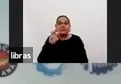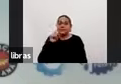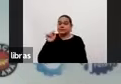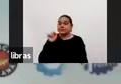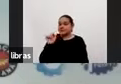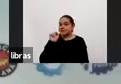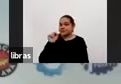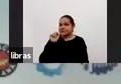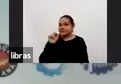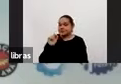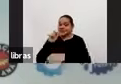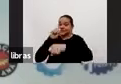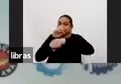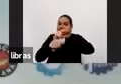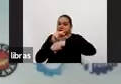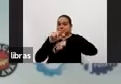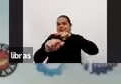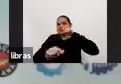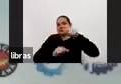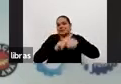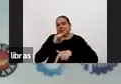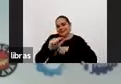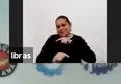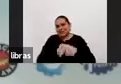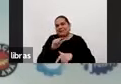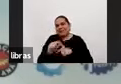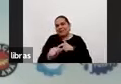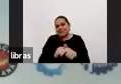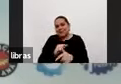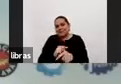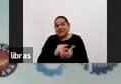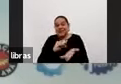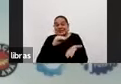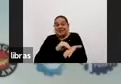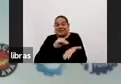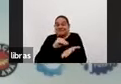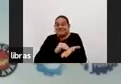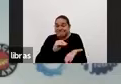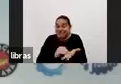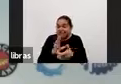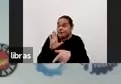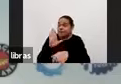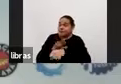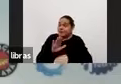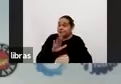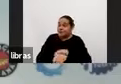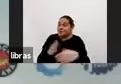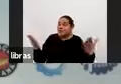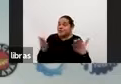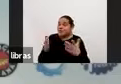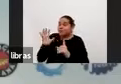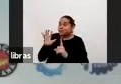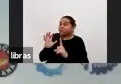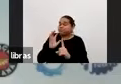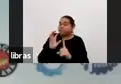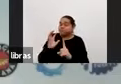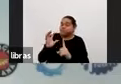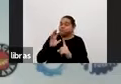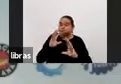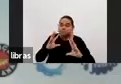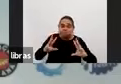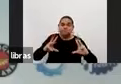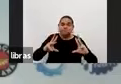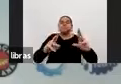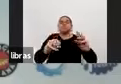do emprego, né? Emprego que a falta dele nesse momento está impactando milhares de trabalhadores